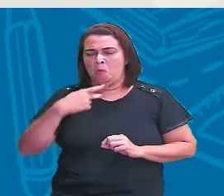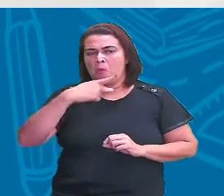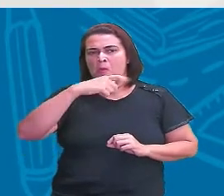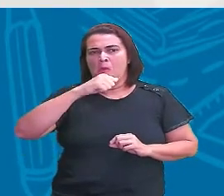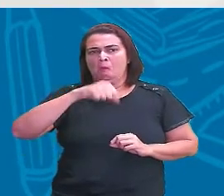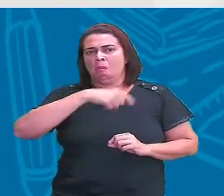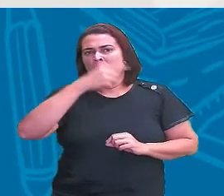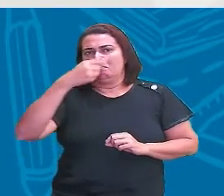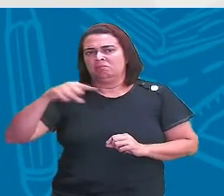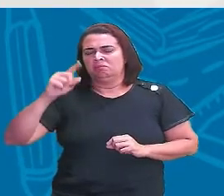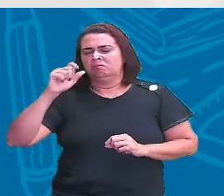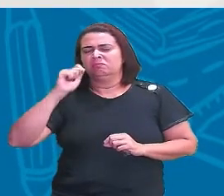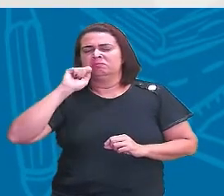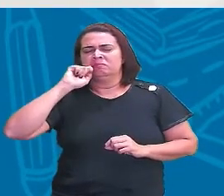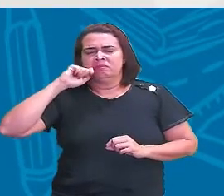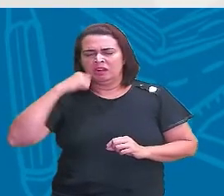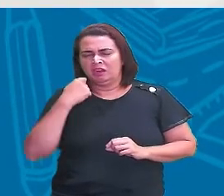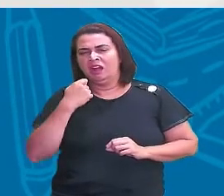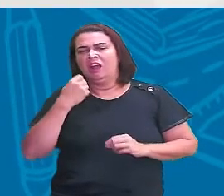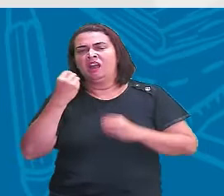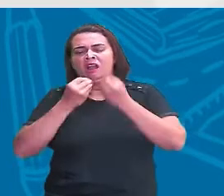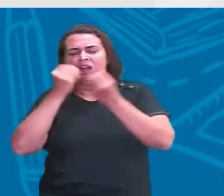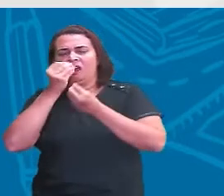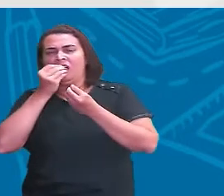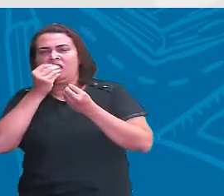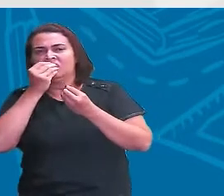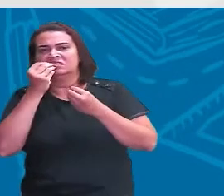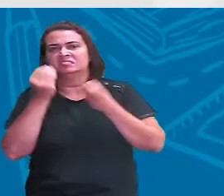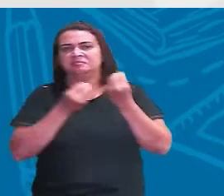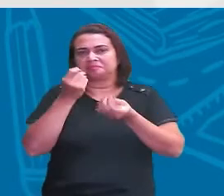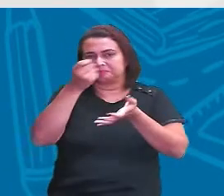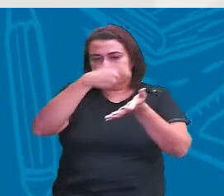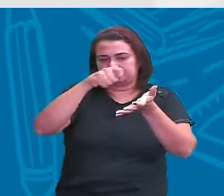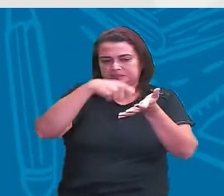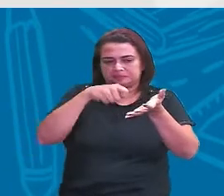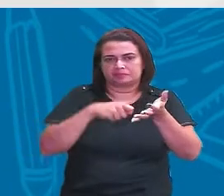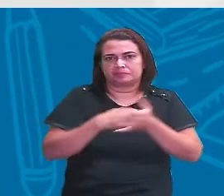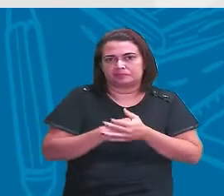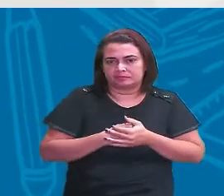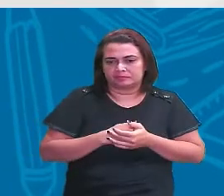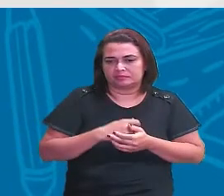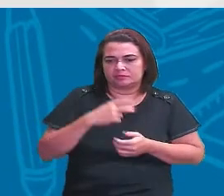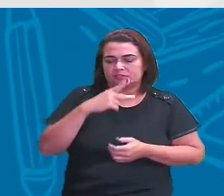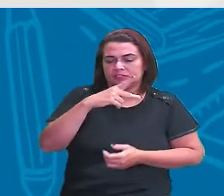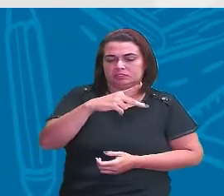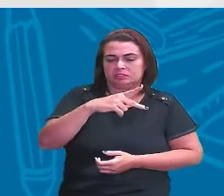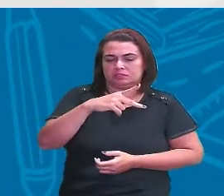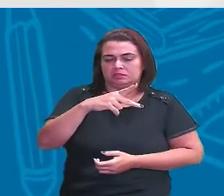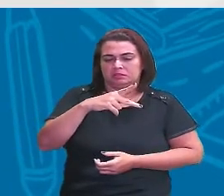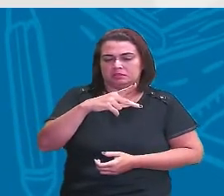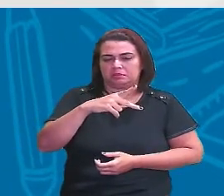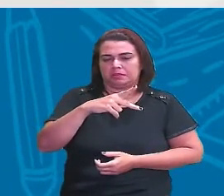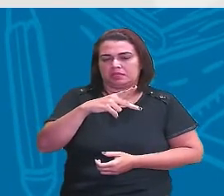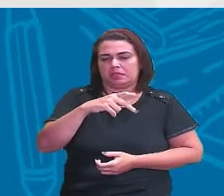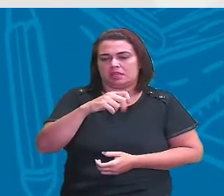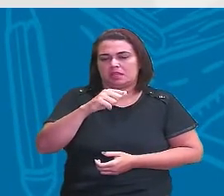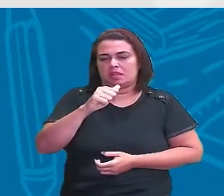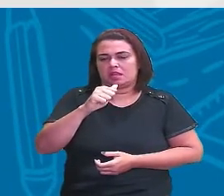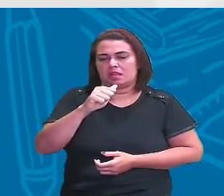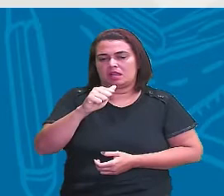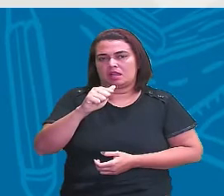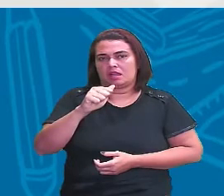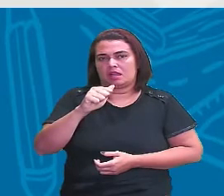e temos a escrita da palavra, como se escreve a palavra pão. É a letrinha P,